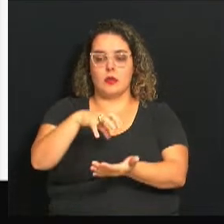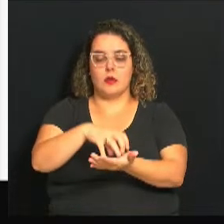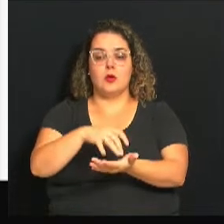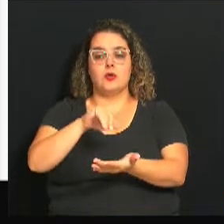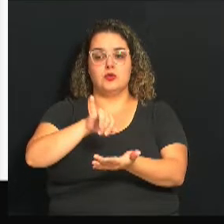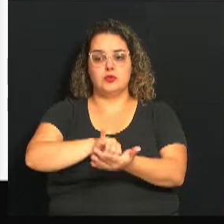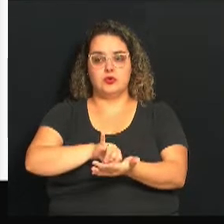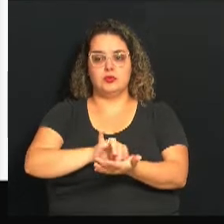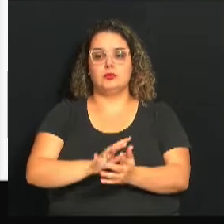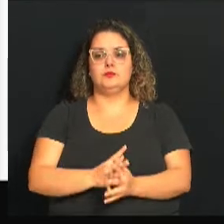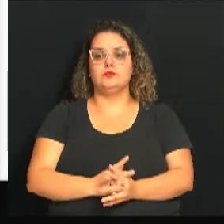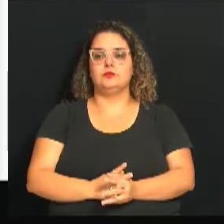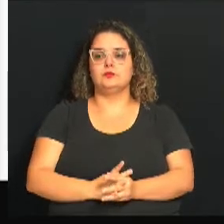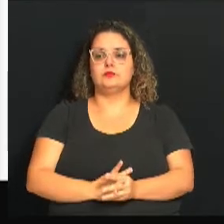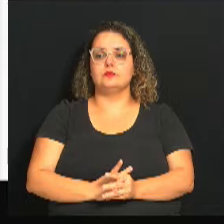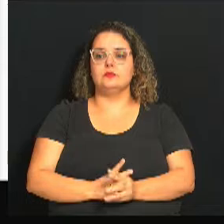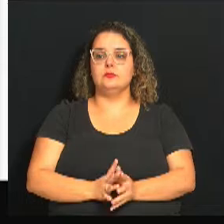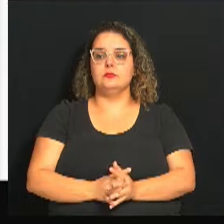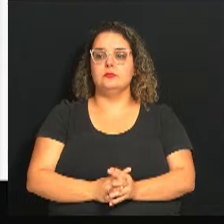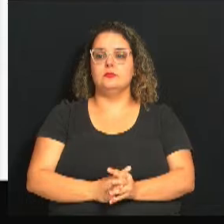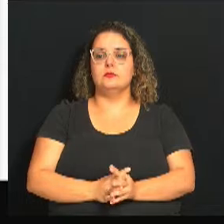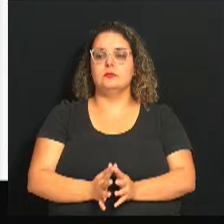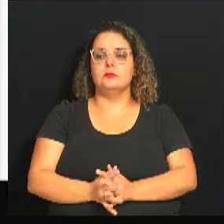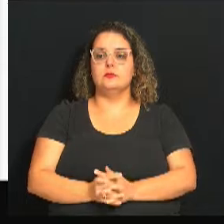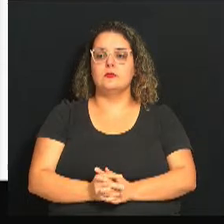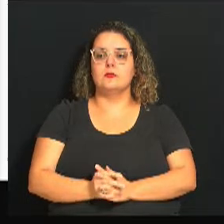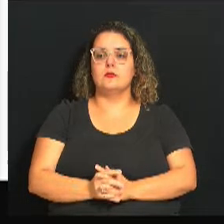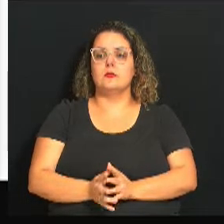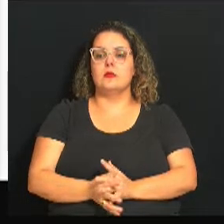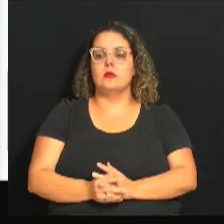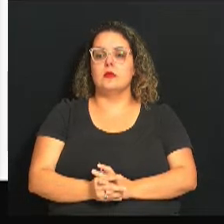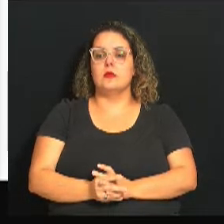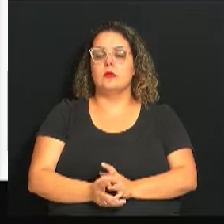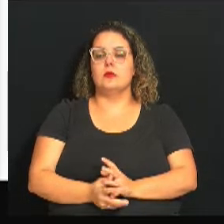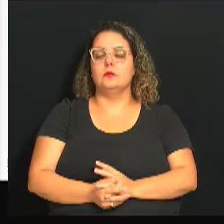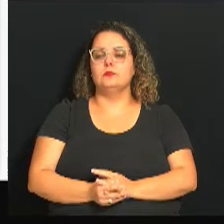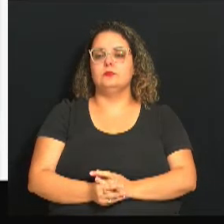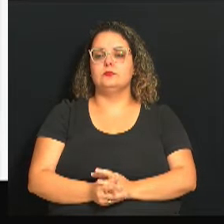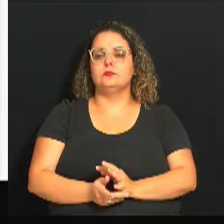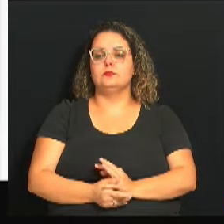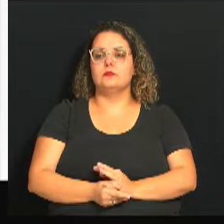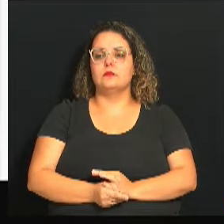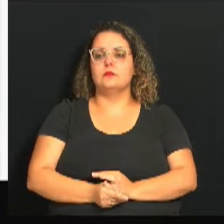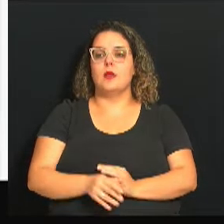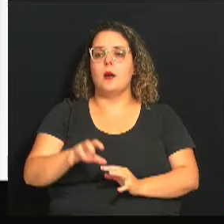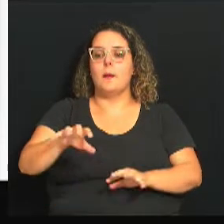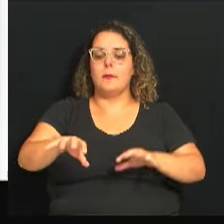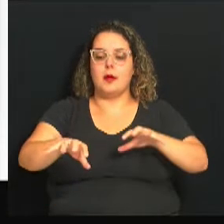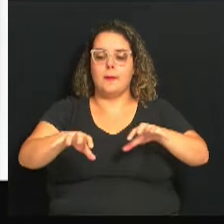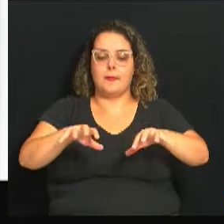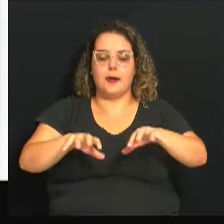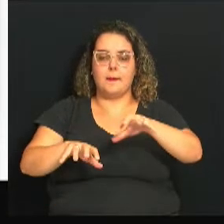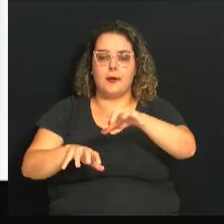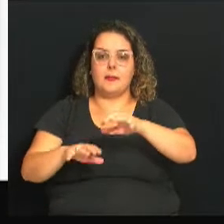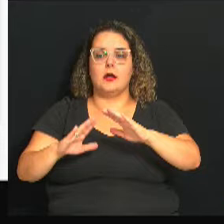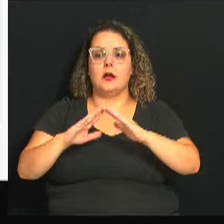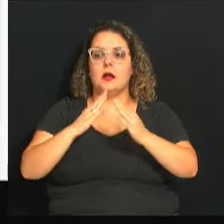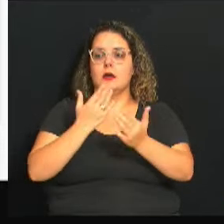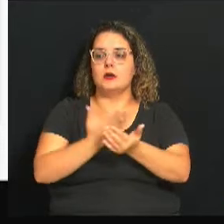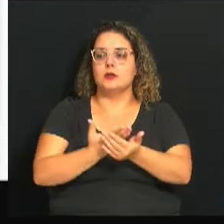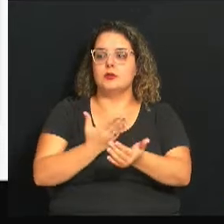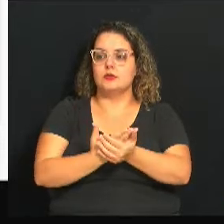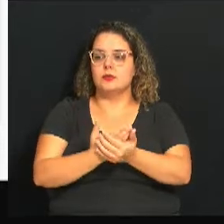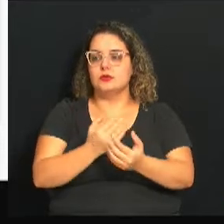tá? Dividindo o centro em setorização, isso foi importante para a gente poder mapear as escolas como serviços de apoio